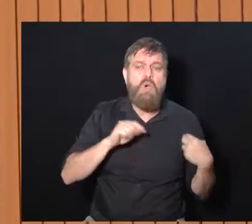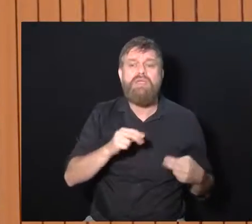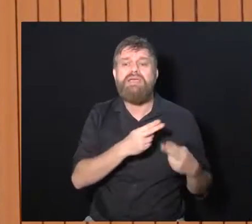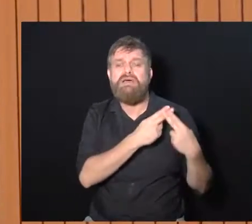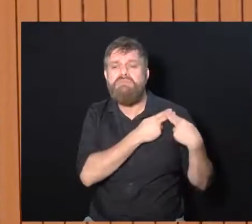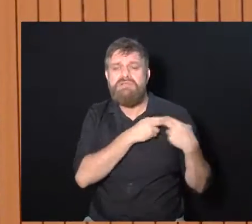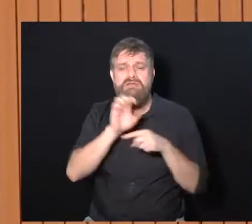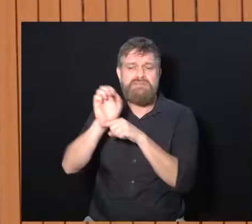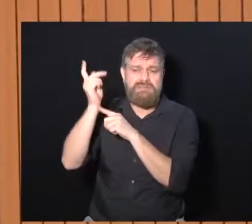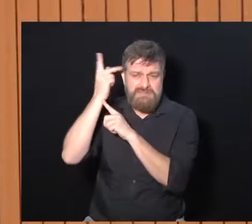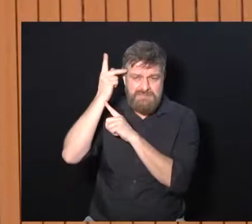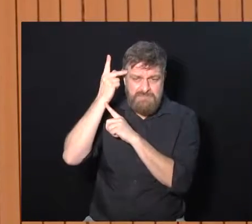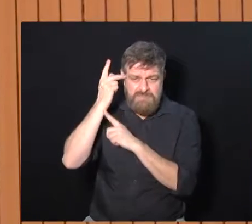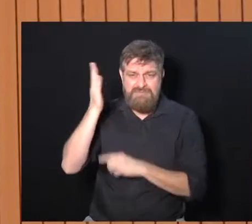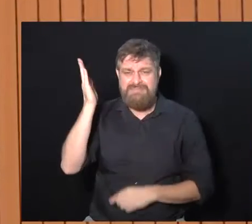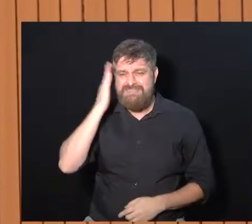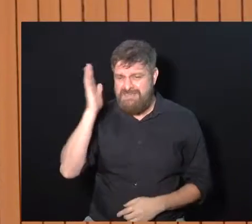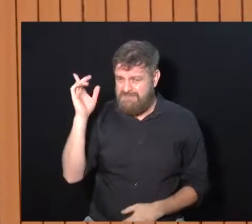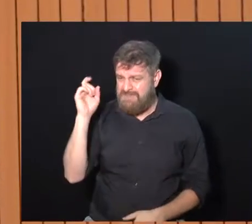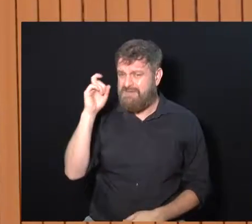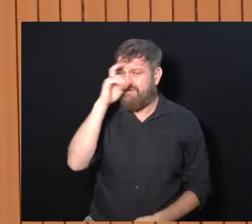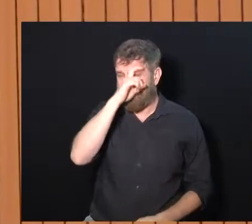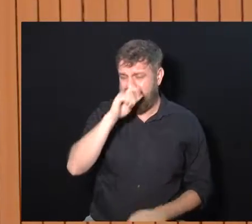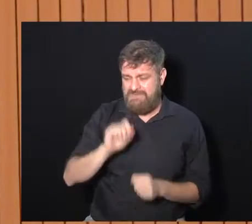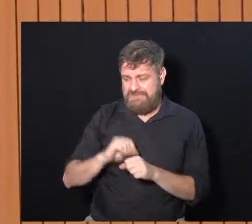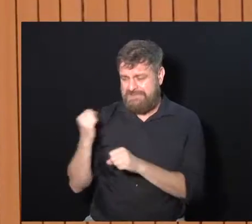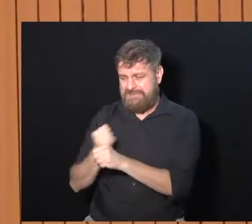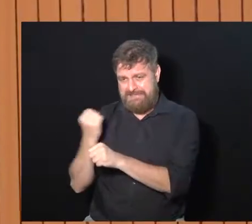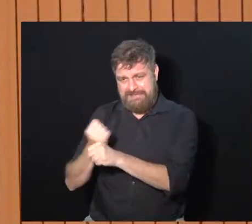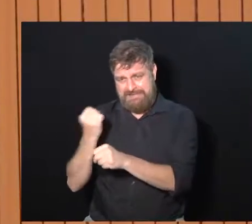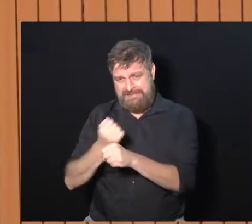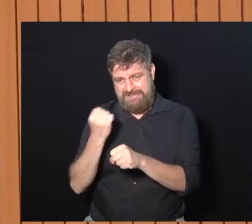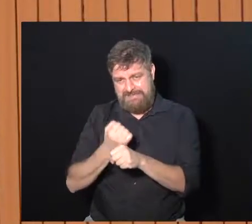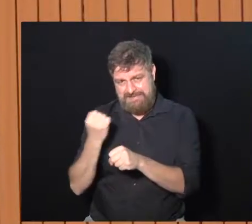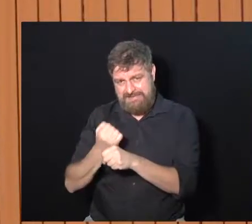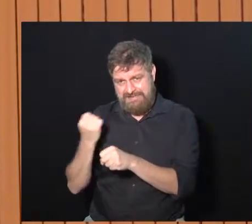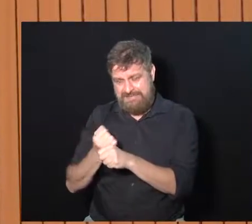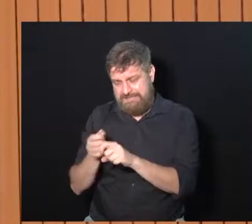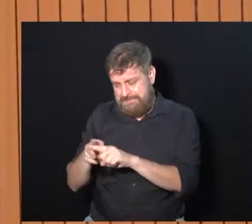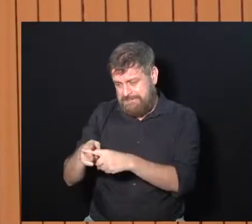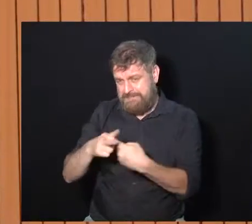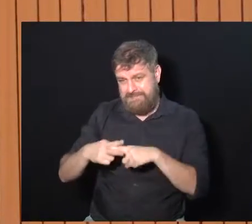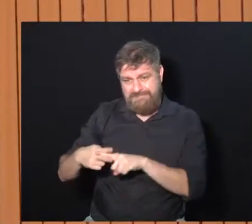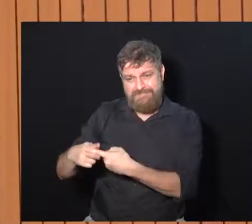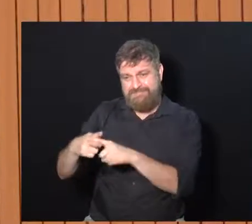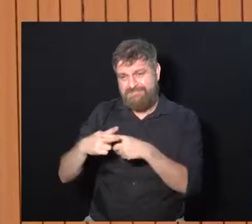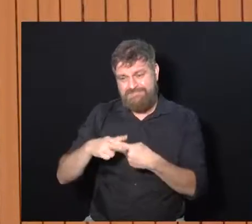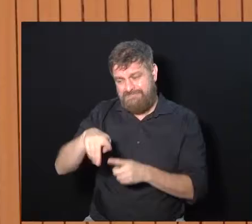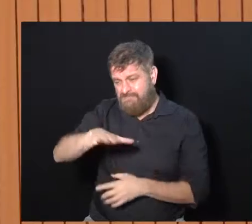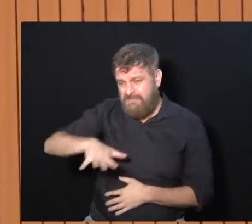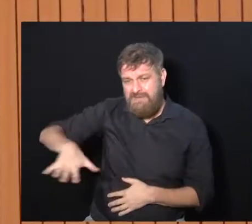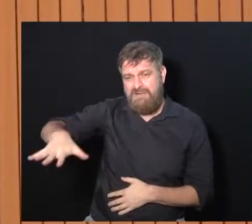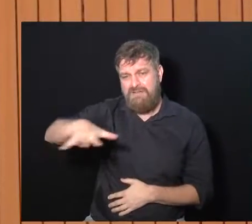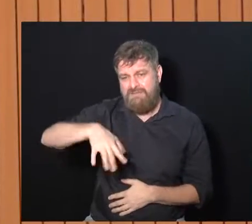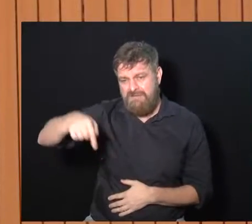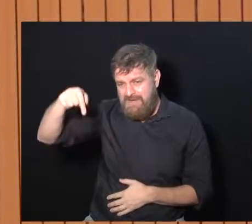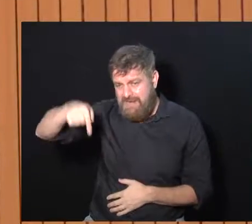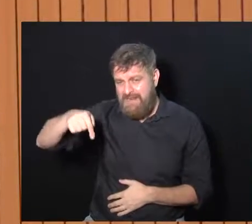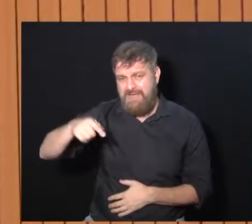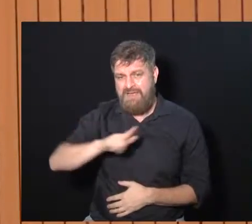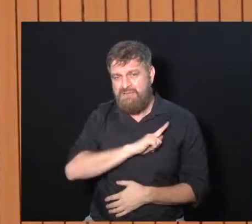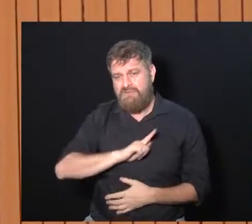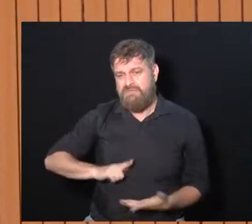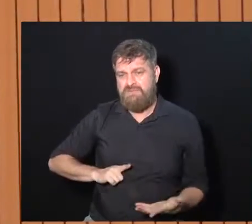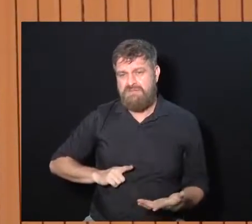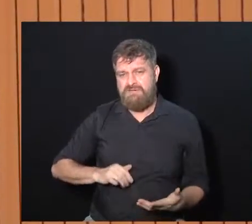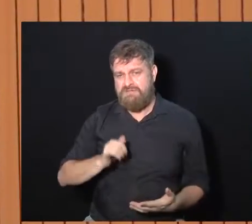acho que vocês sabem que é muito difícil fazer reformas dentro de instalações, né, de um governo, por